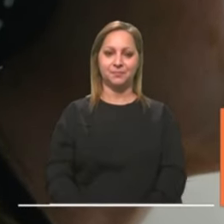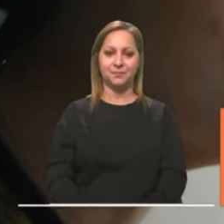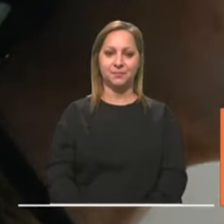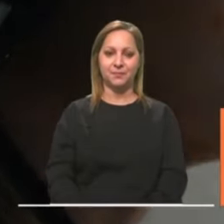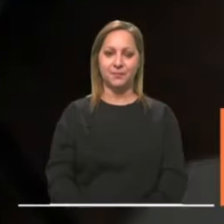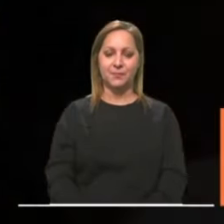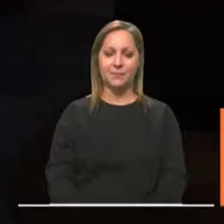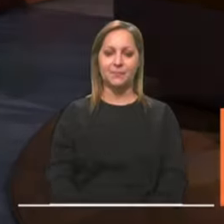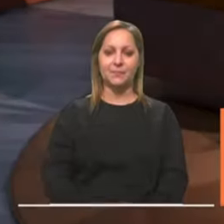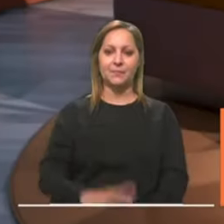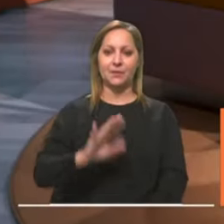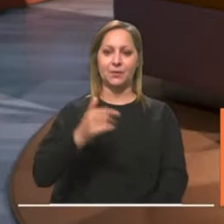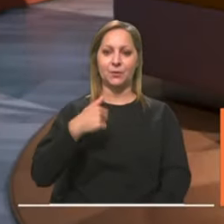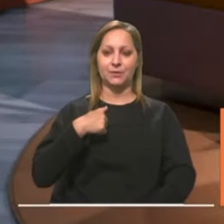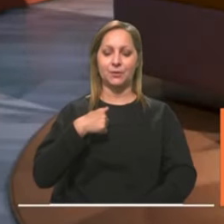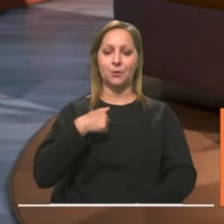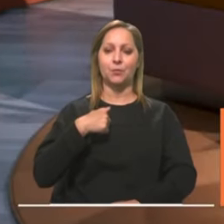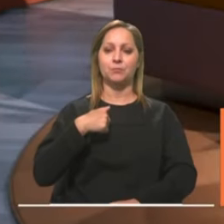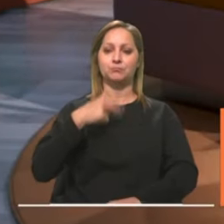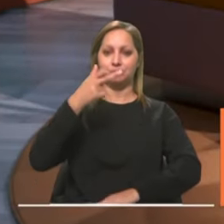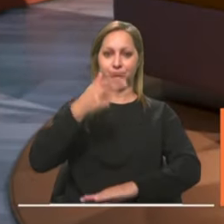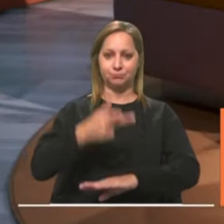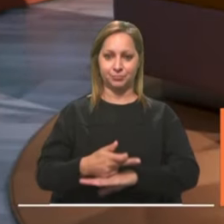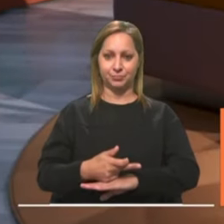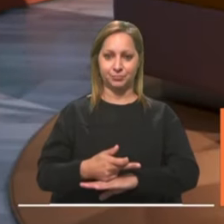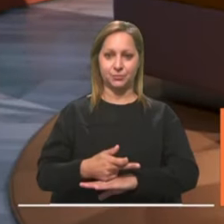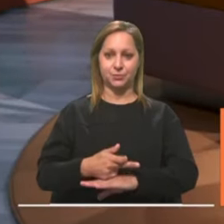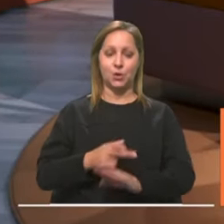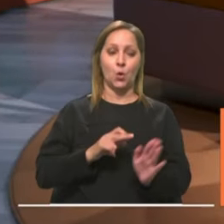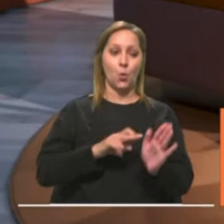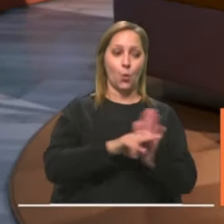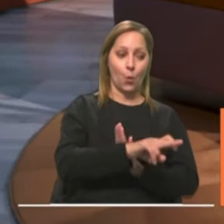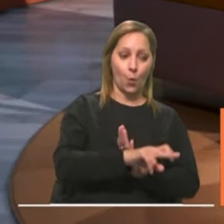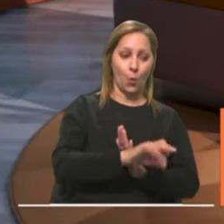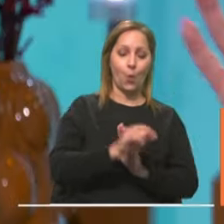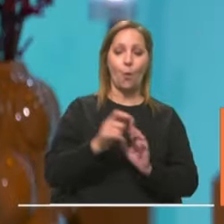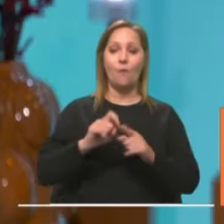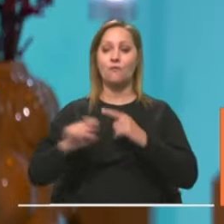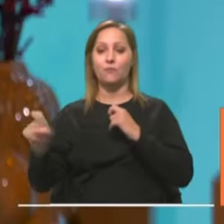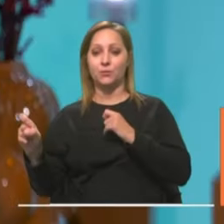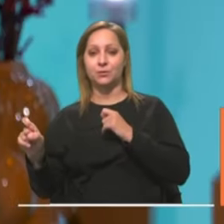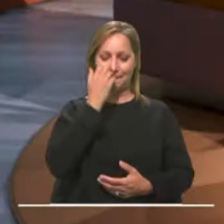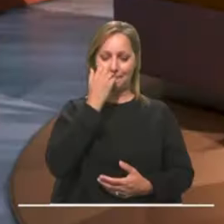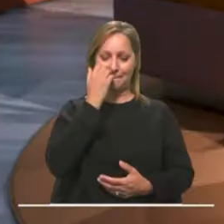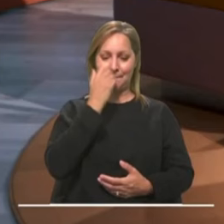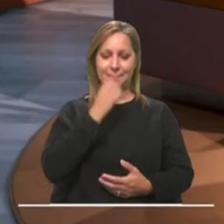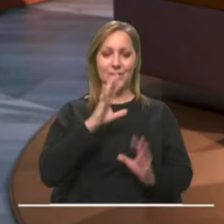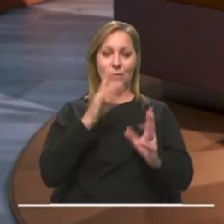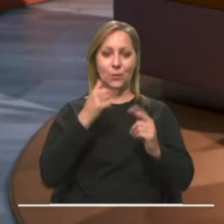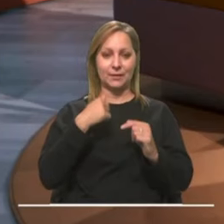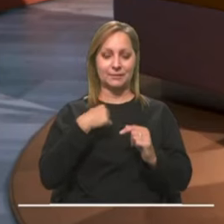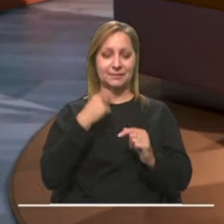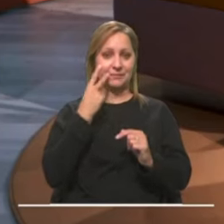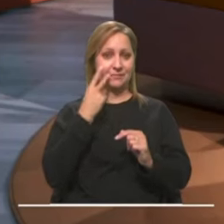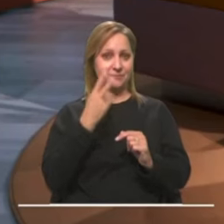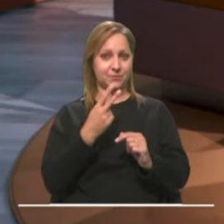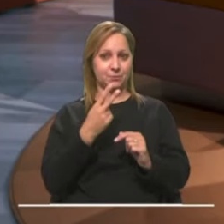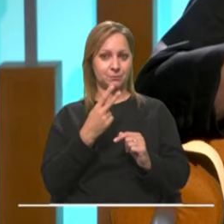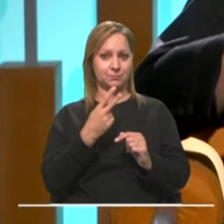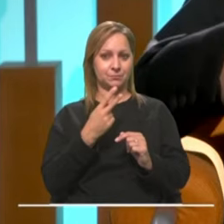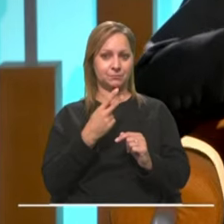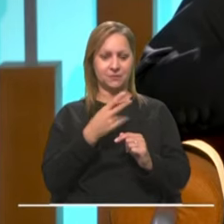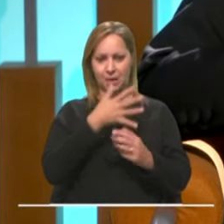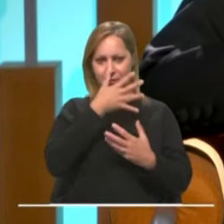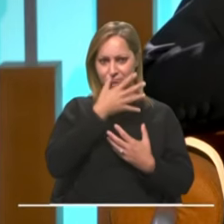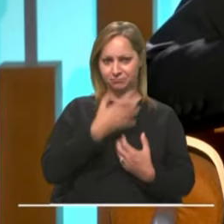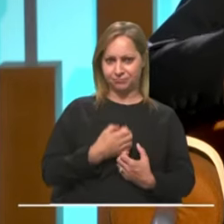E que quando pusesse o pé no chão, ou corria para o altar, ou podia fugir. E ninguém me agarrava. No viu, não se desencantou nem